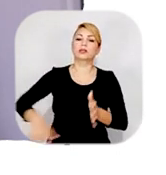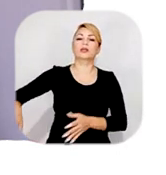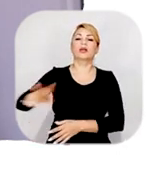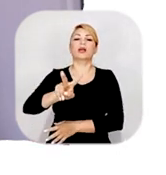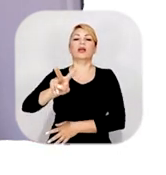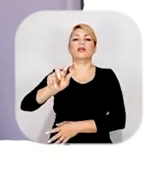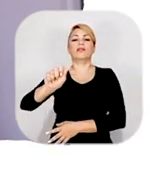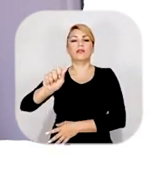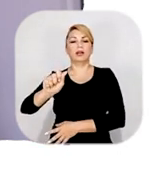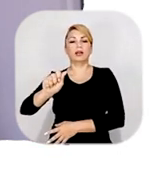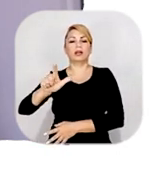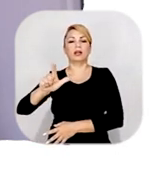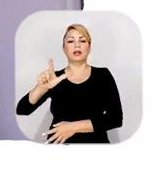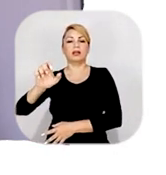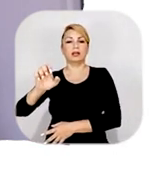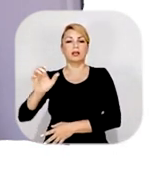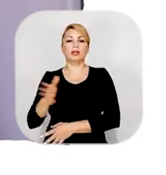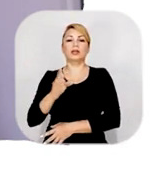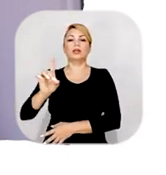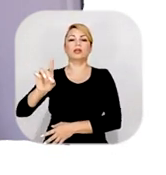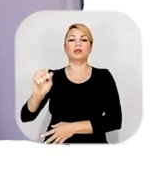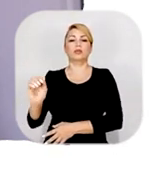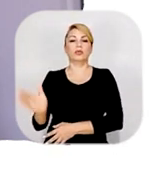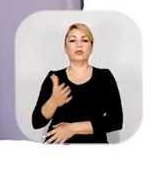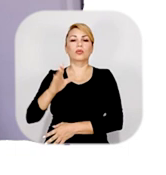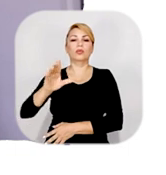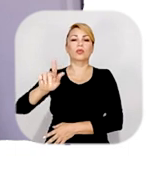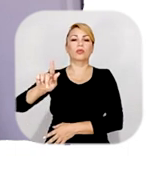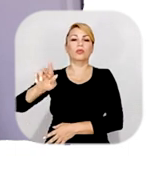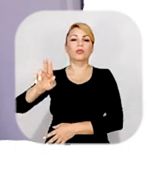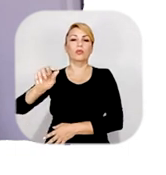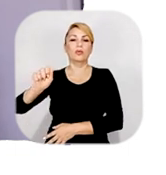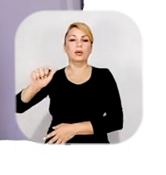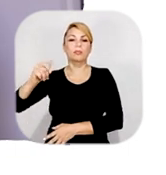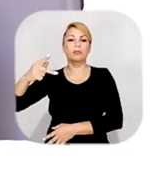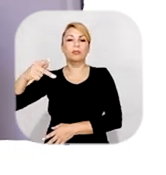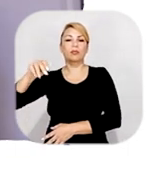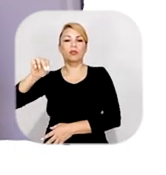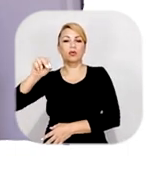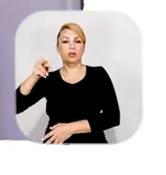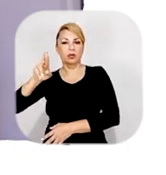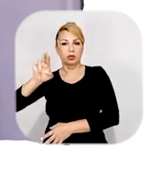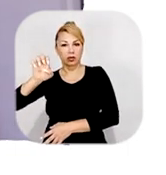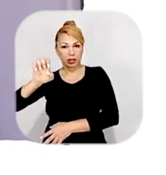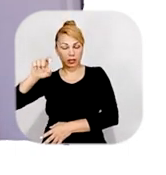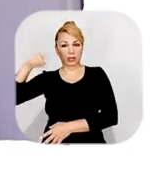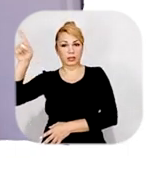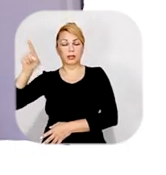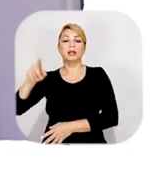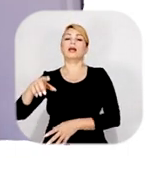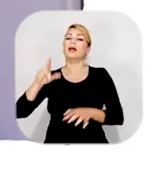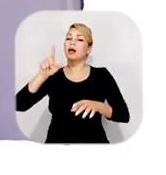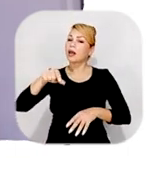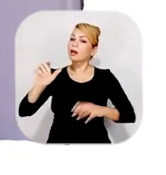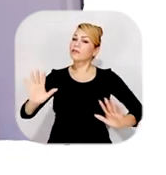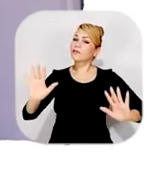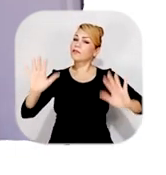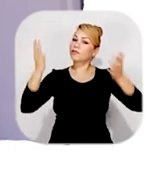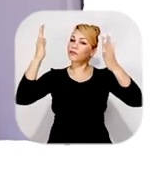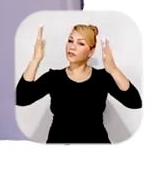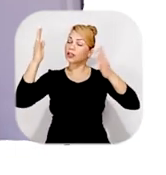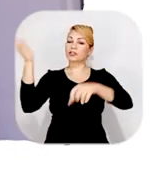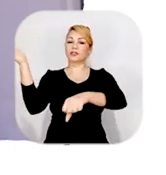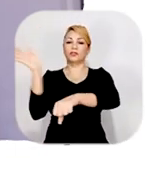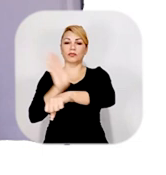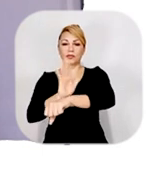acontece em todo o Guaporé, de forma itinerante, tanto do lado brasileiro como do lado boliviano. É um festival de cinema que também